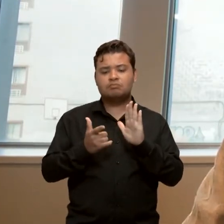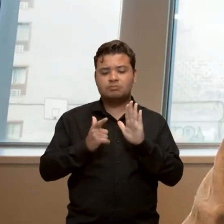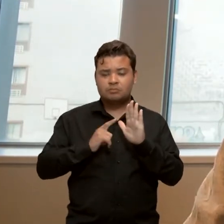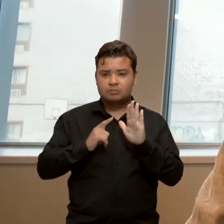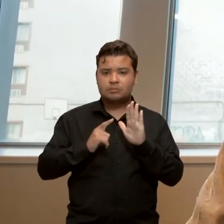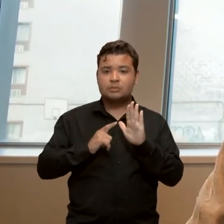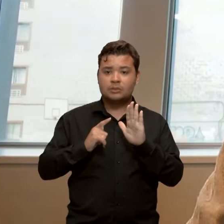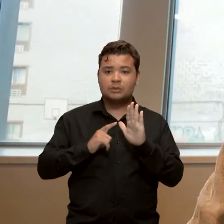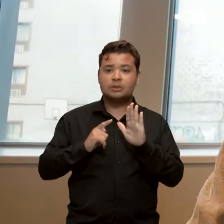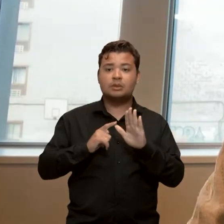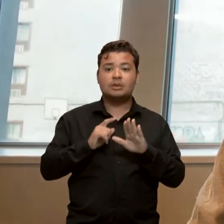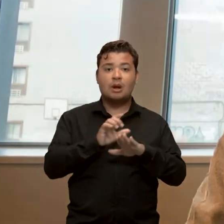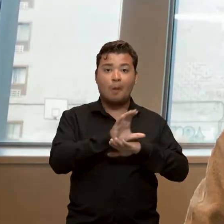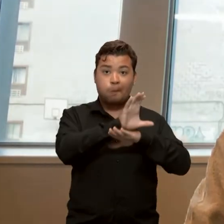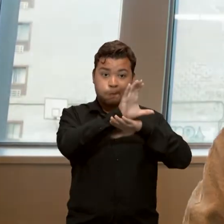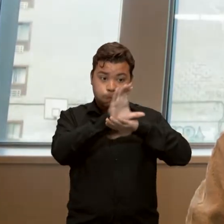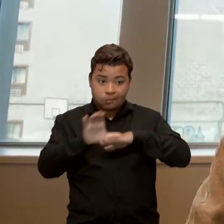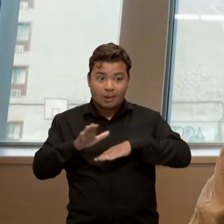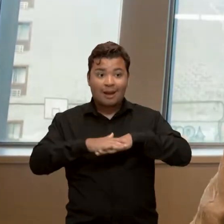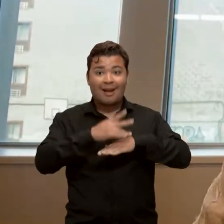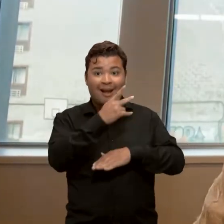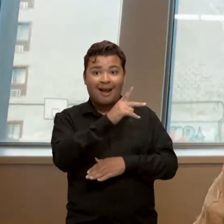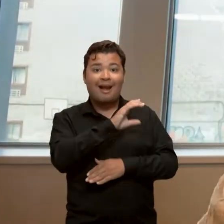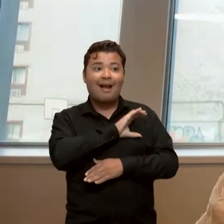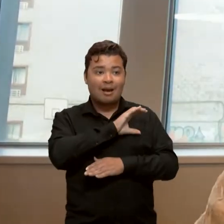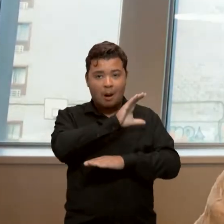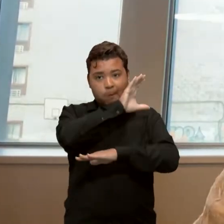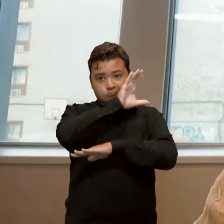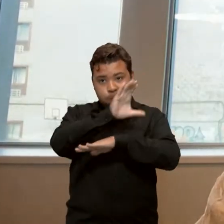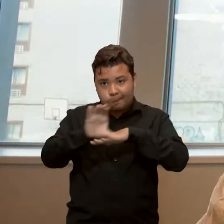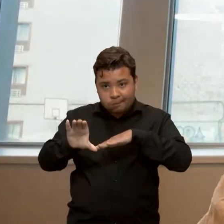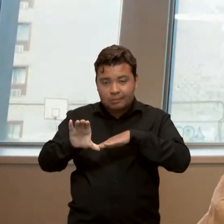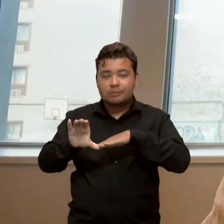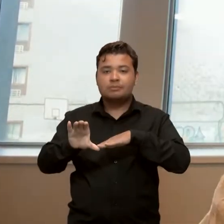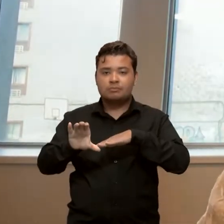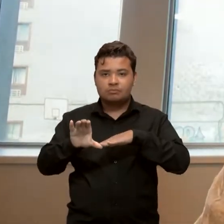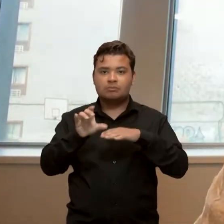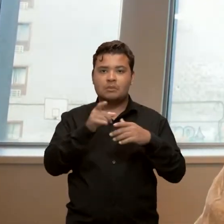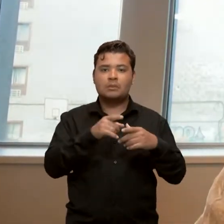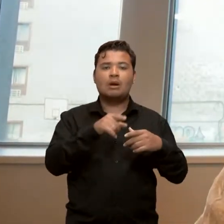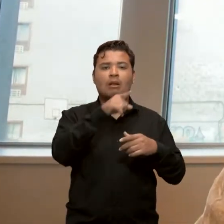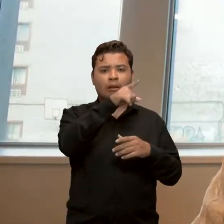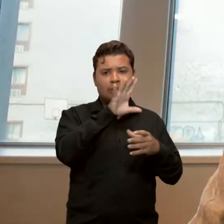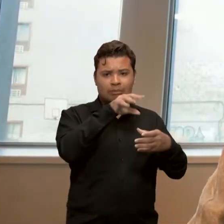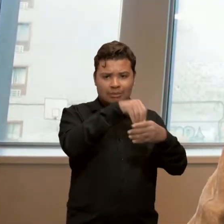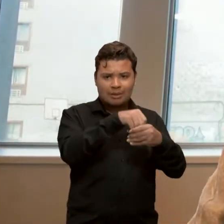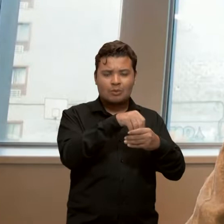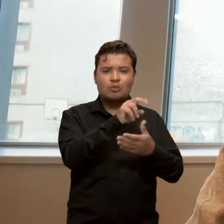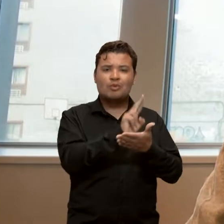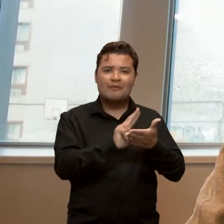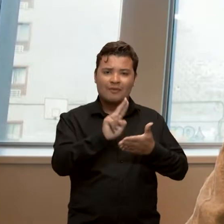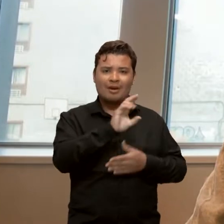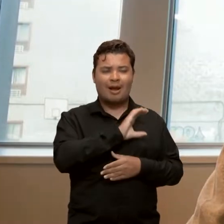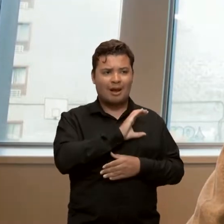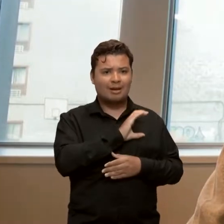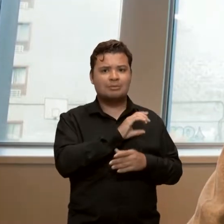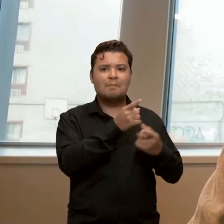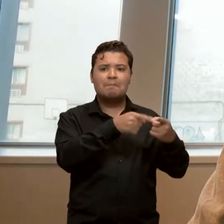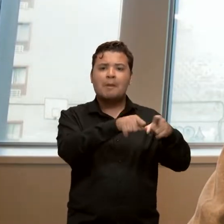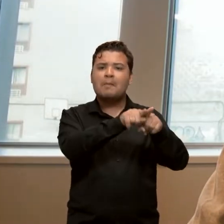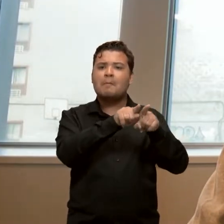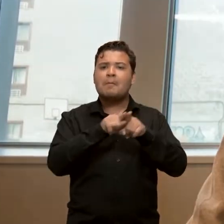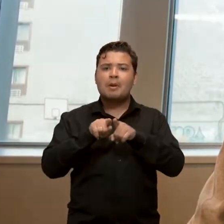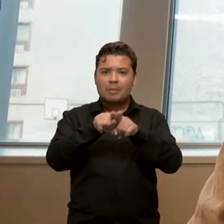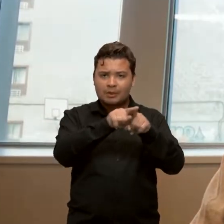fundos diretamente do governo do Canadá. Ele é em parceria com as universidades canadenses, as instituições de ensino.